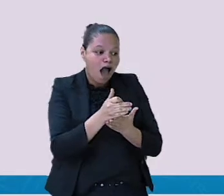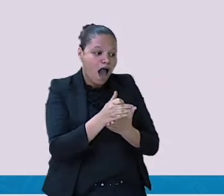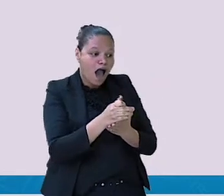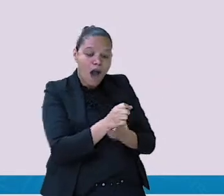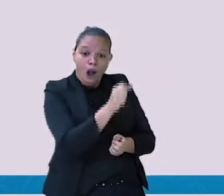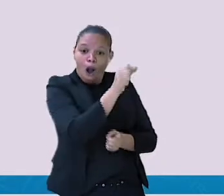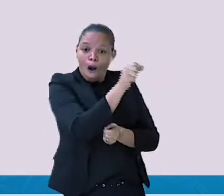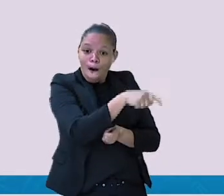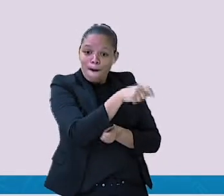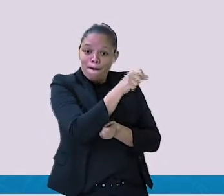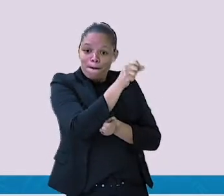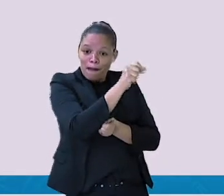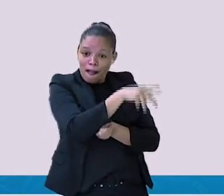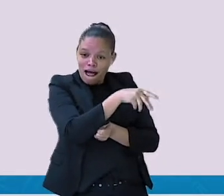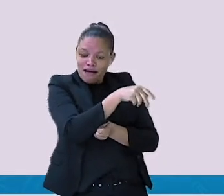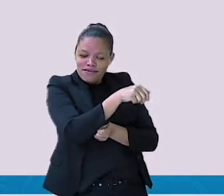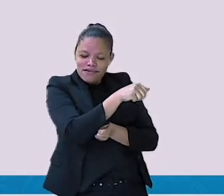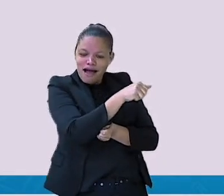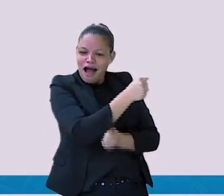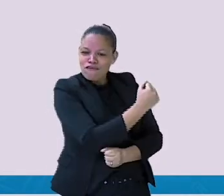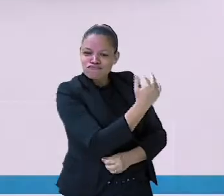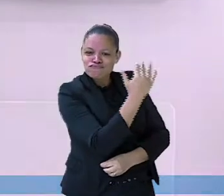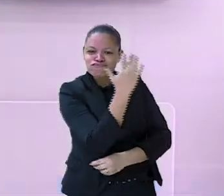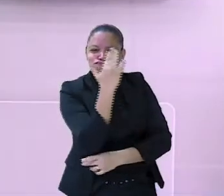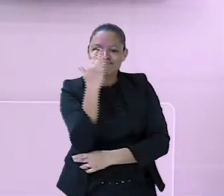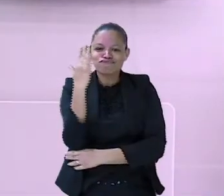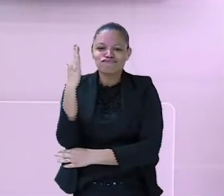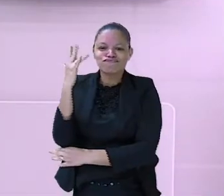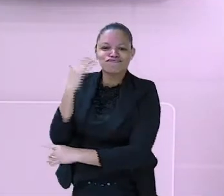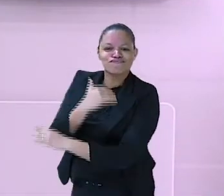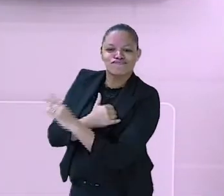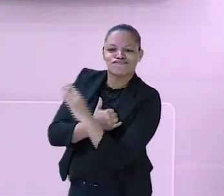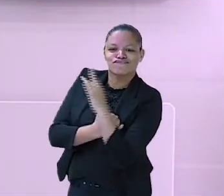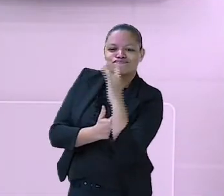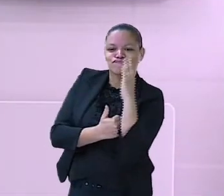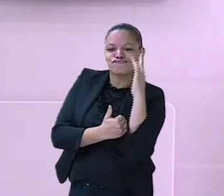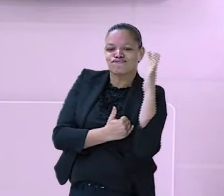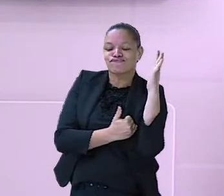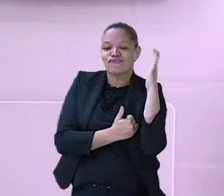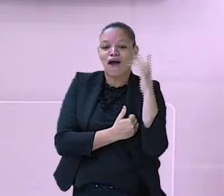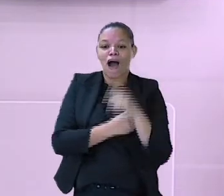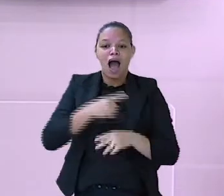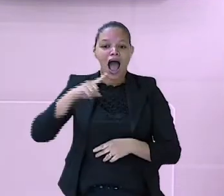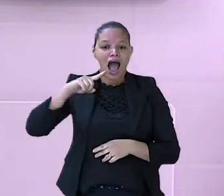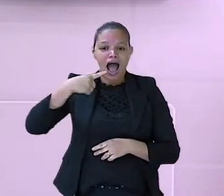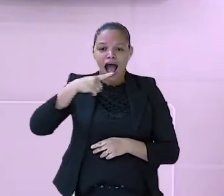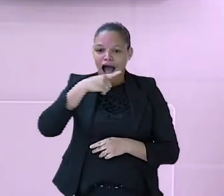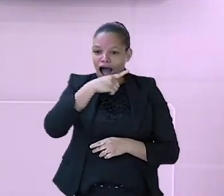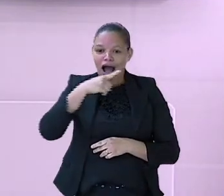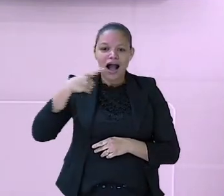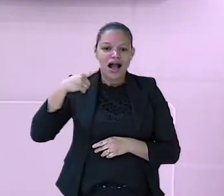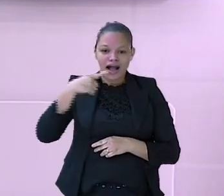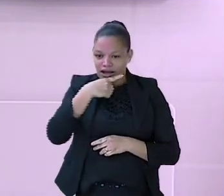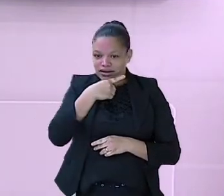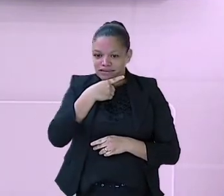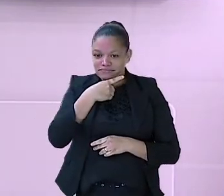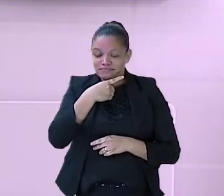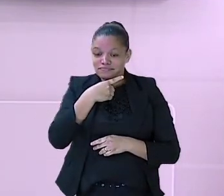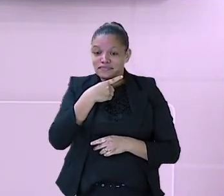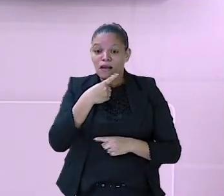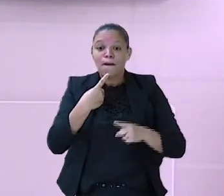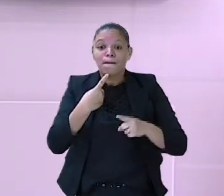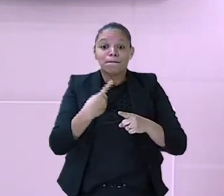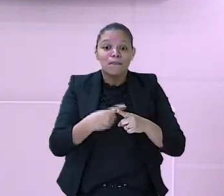temos aqui pontos importantes. Por que no litoral? Nós consideramos, o nosso Brasil uma terra muito fértil. Então, acontece